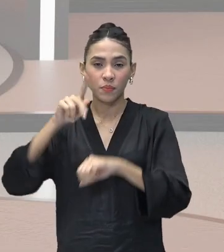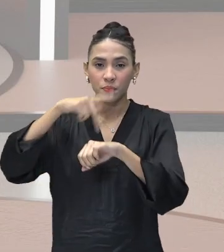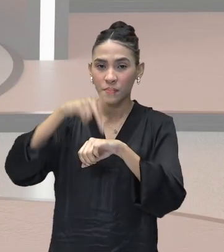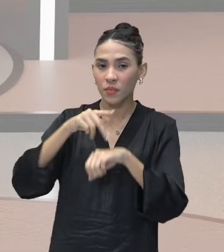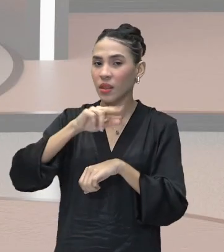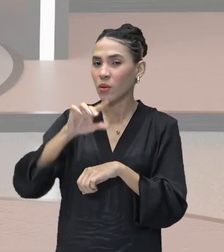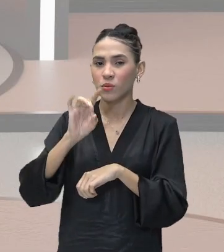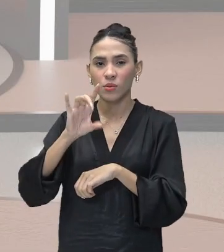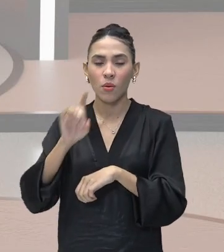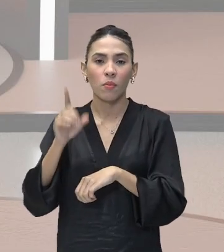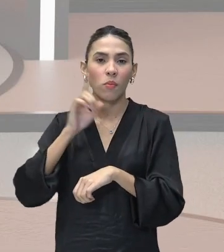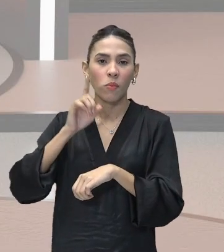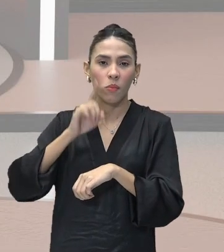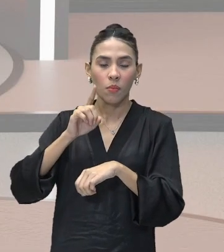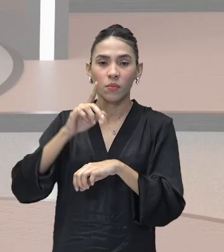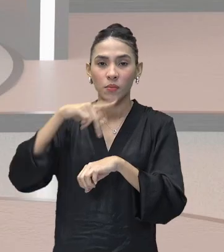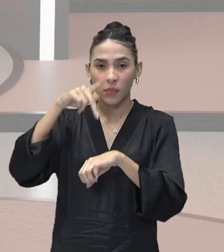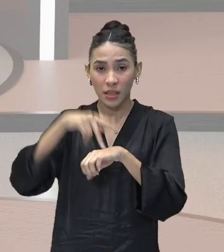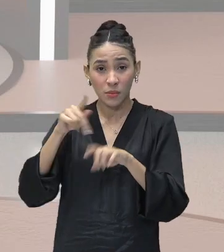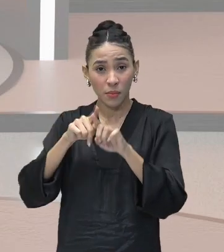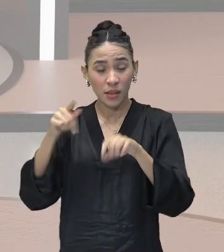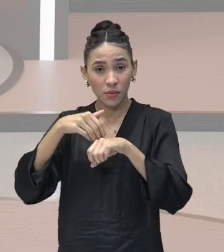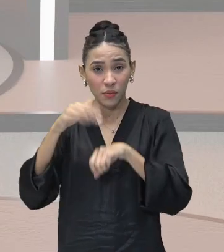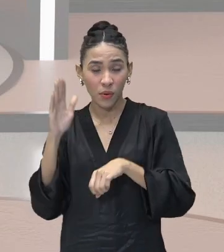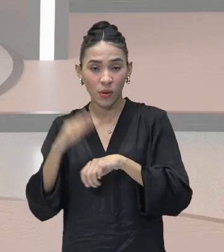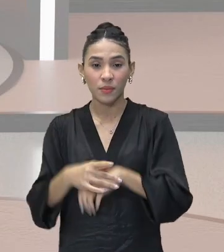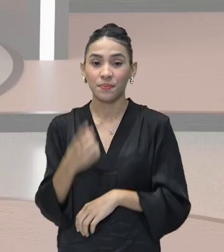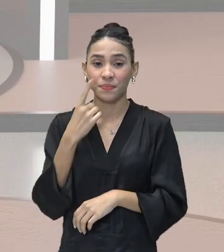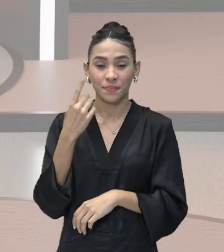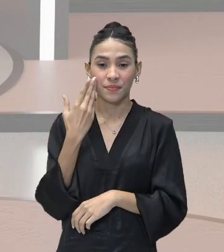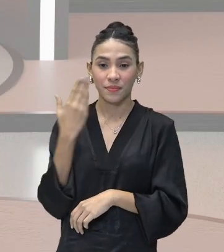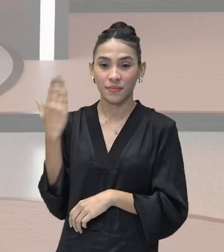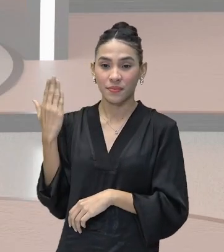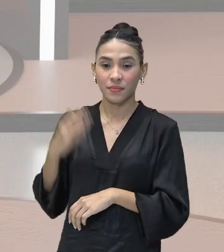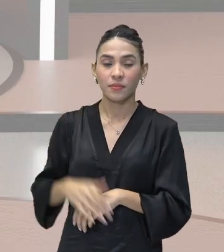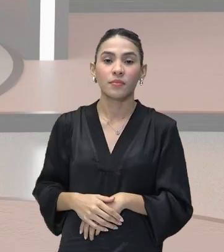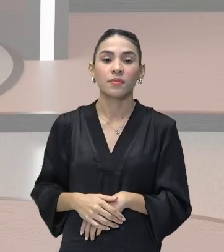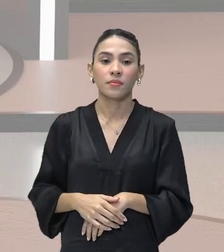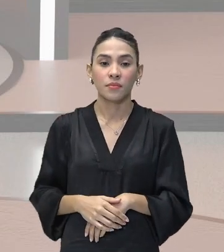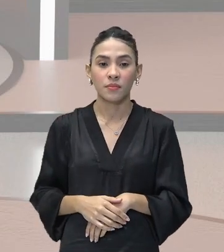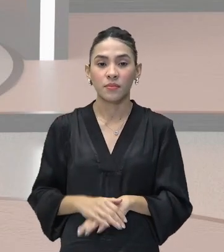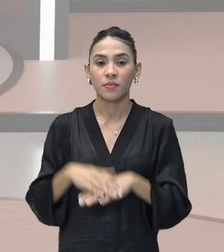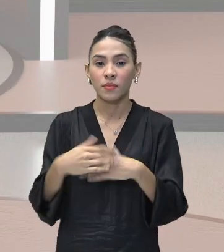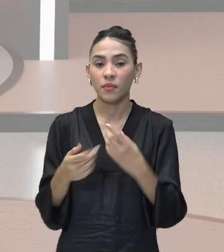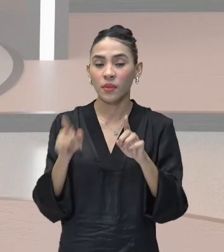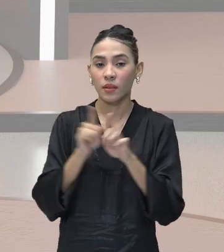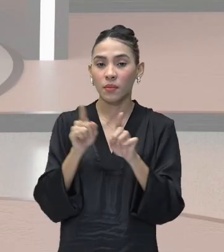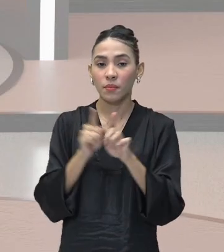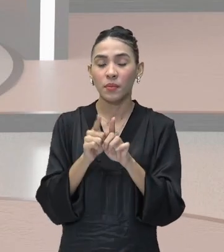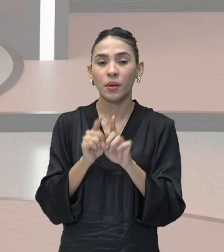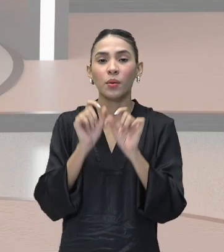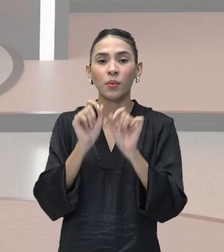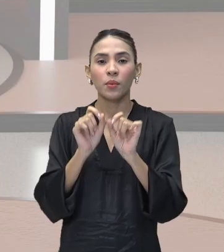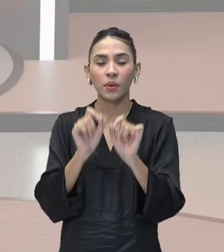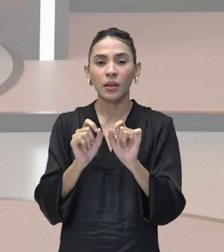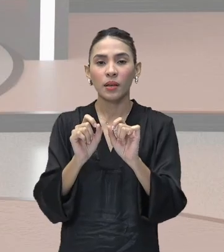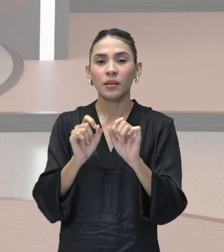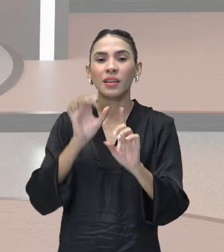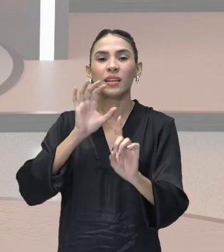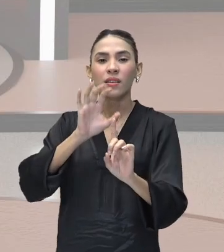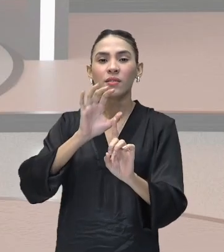Estados Unidos, como também fora de lá. Vamos verificar. Desdobramentos da Grande Depressão, ou seja, quais são as